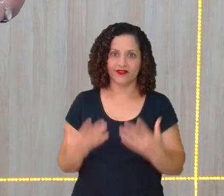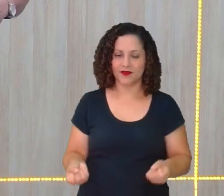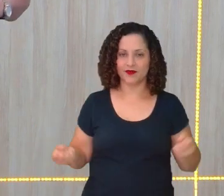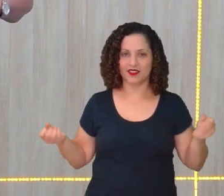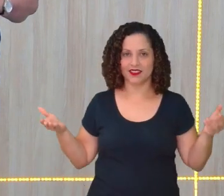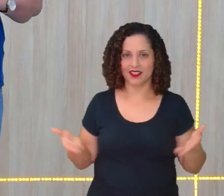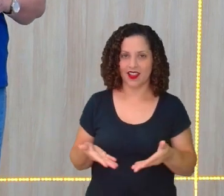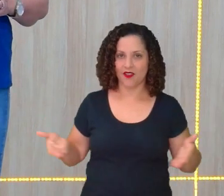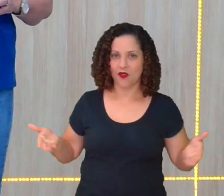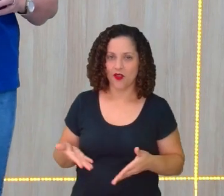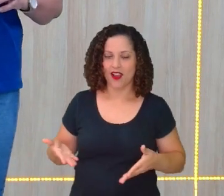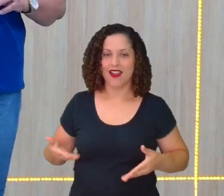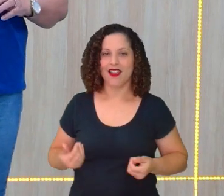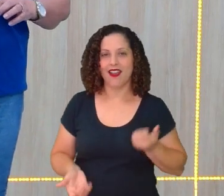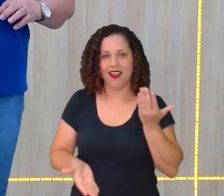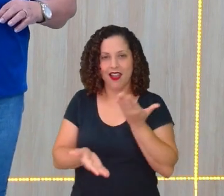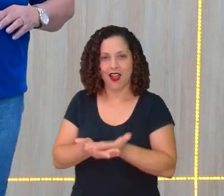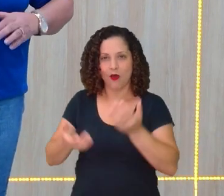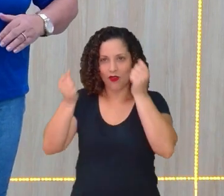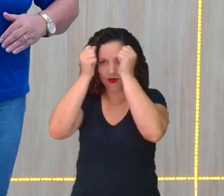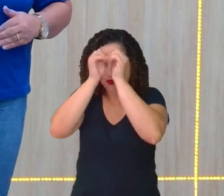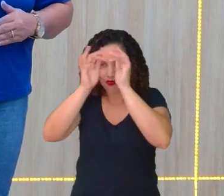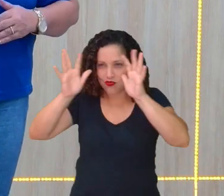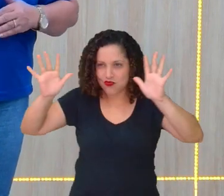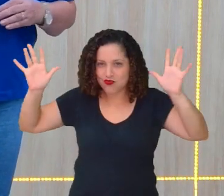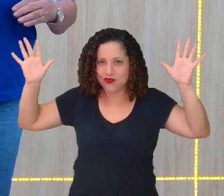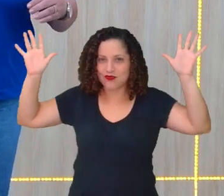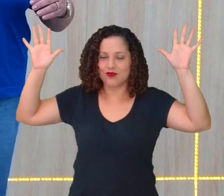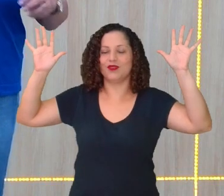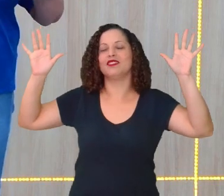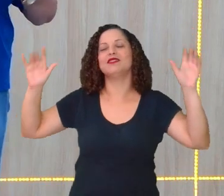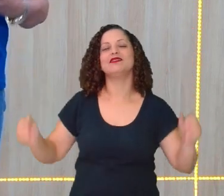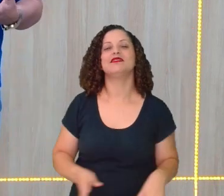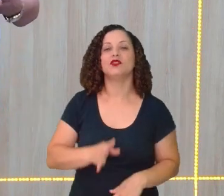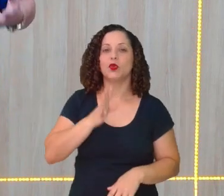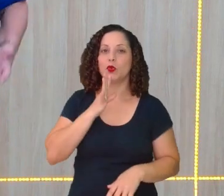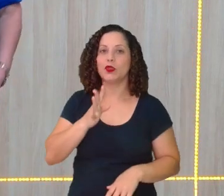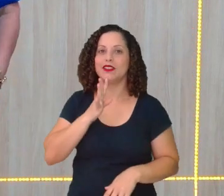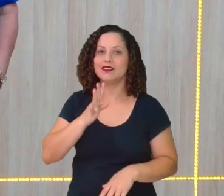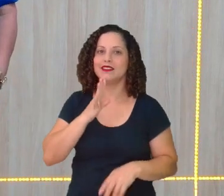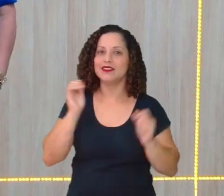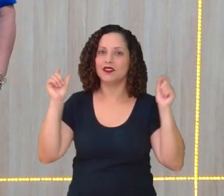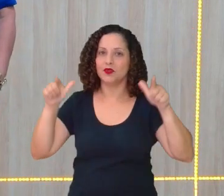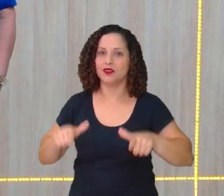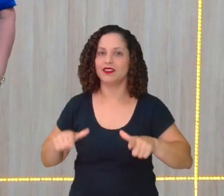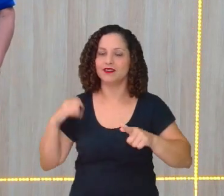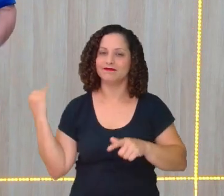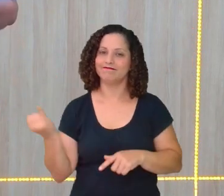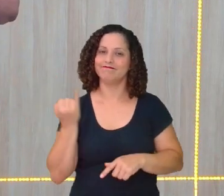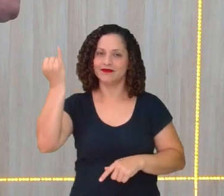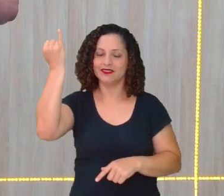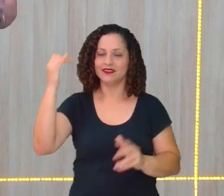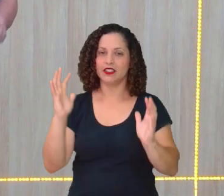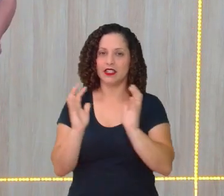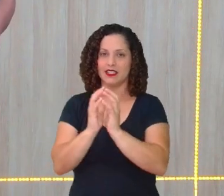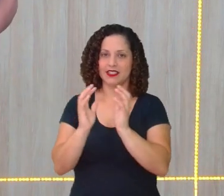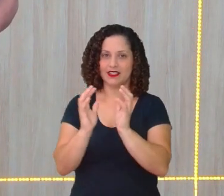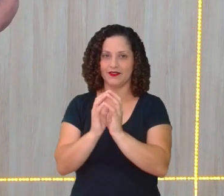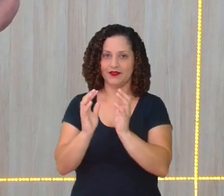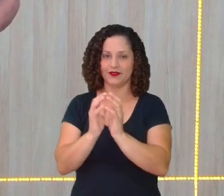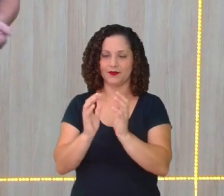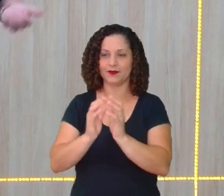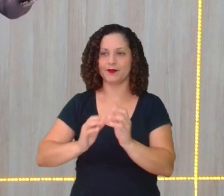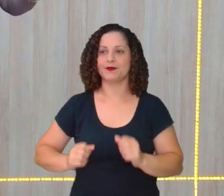agora viajar em relação aí, né, a alguns pontos bem importantes da nossa cidade. E aí, o